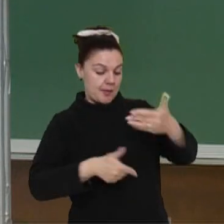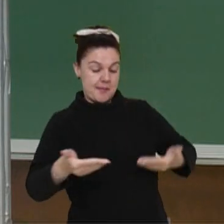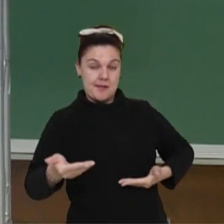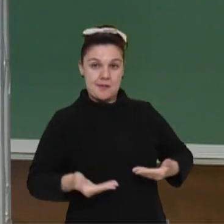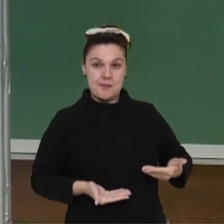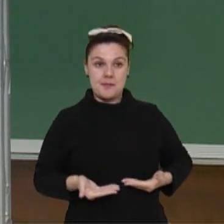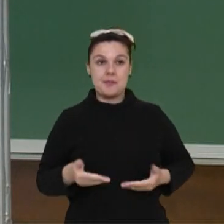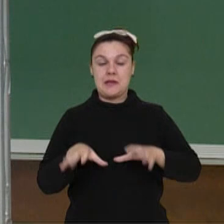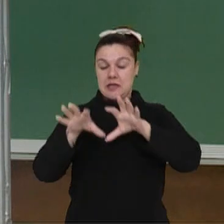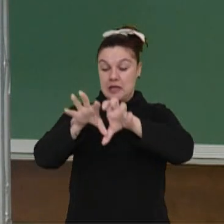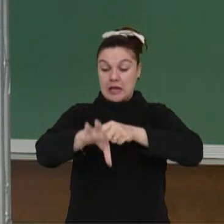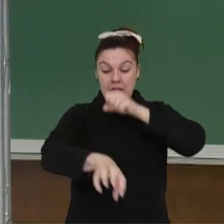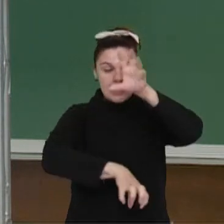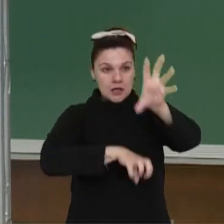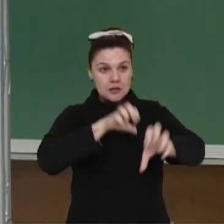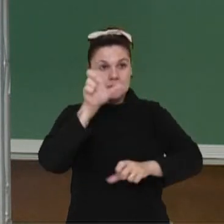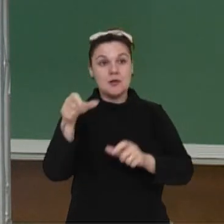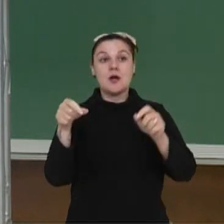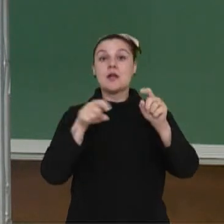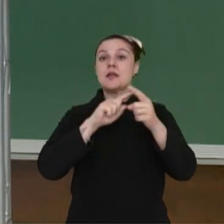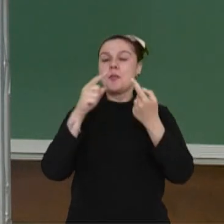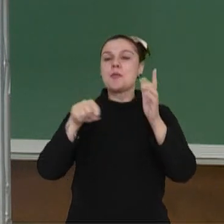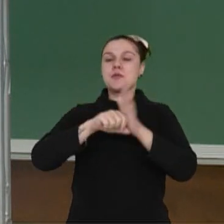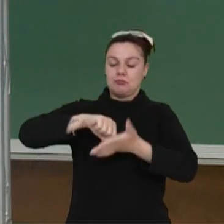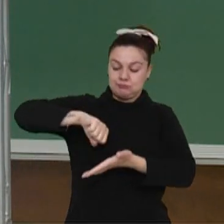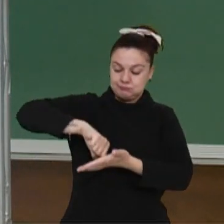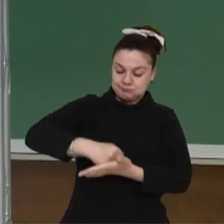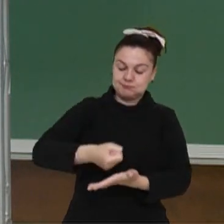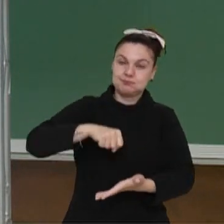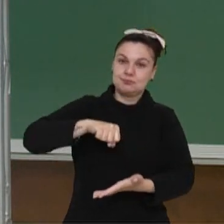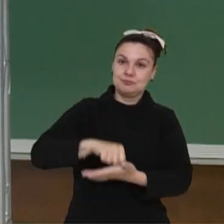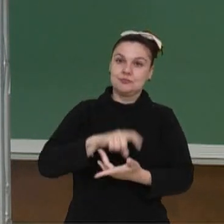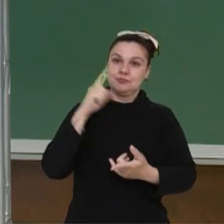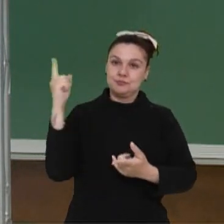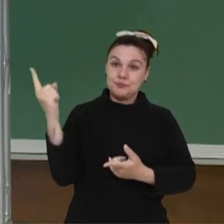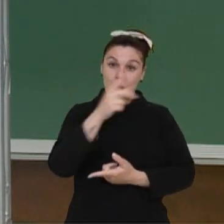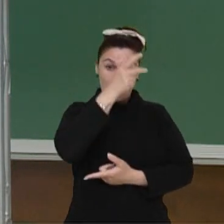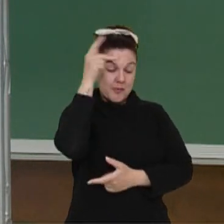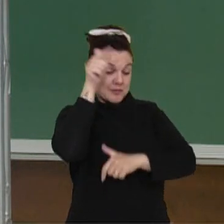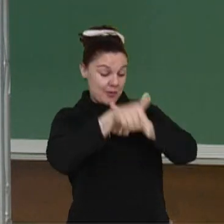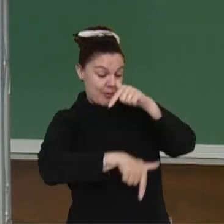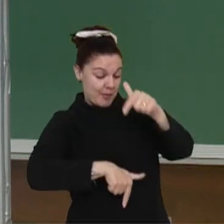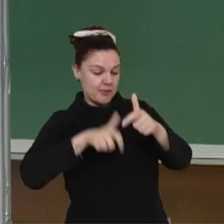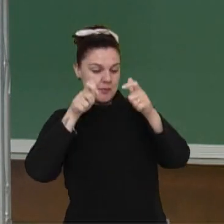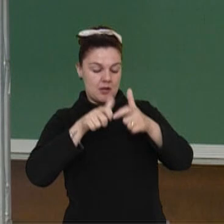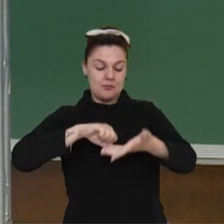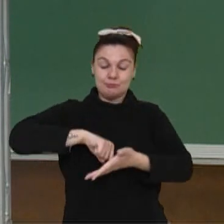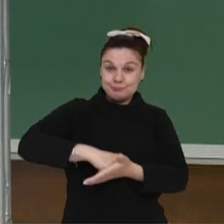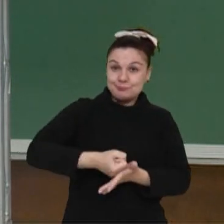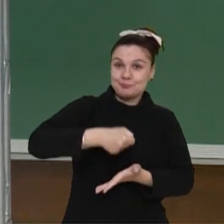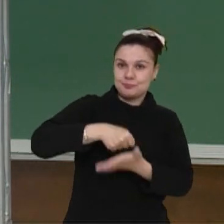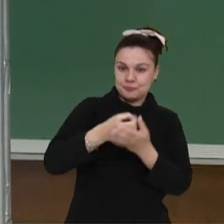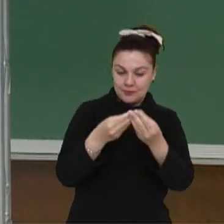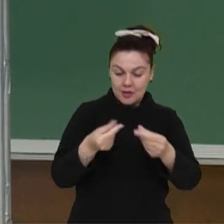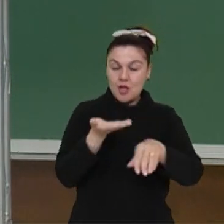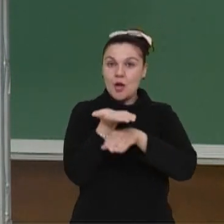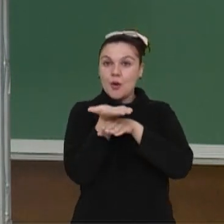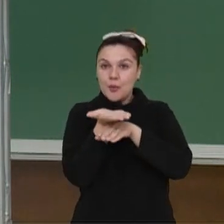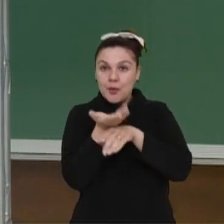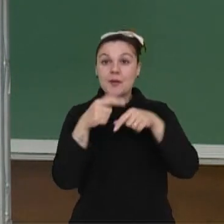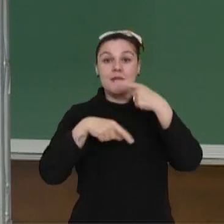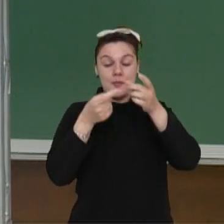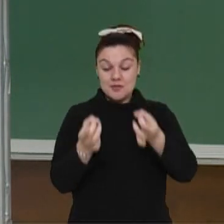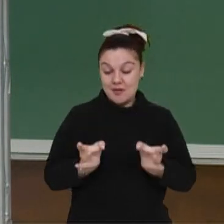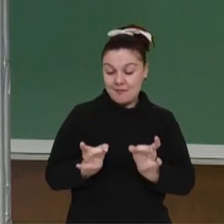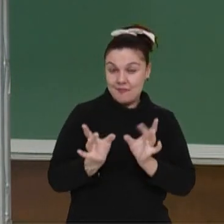né? Encolher e tal. Aí precisa ter os moinhos, então o maquinário, as pessoas que trabalham nos moinhos e tal. Aí a